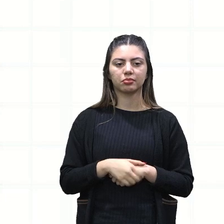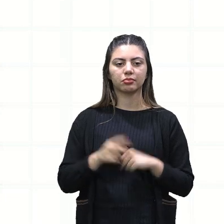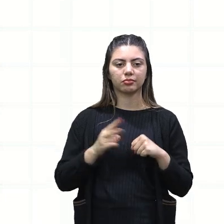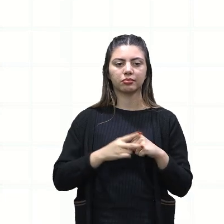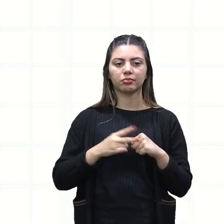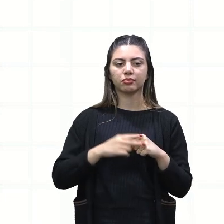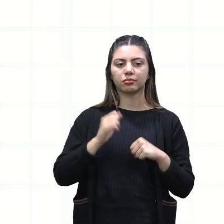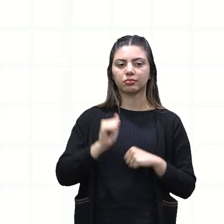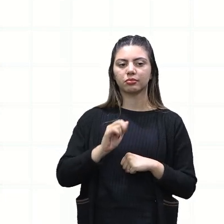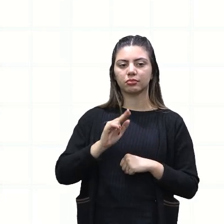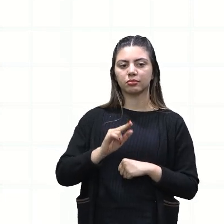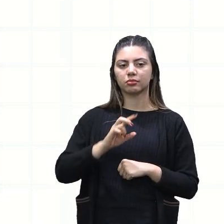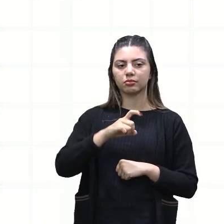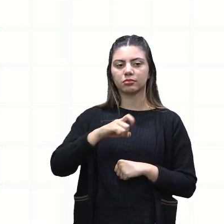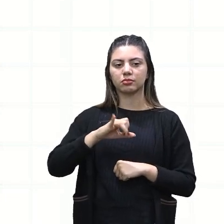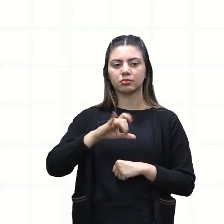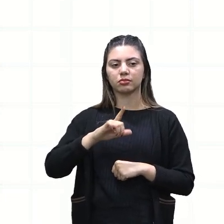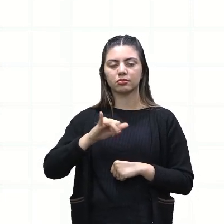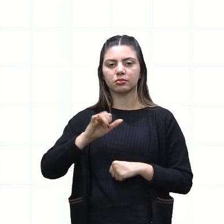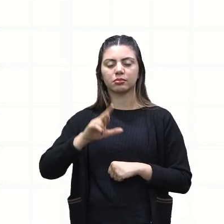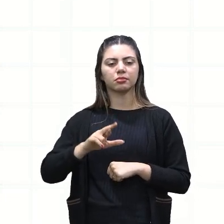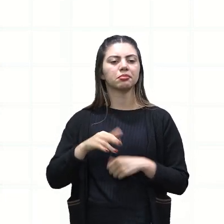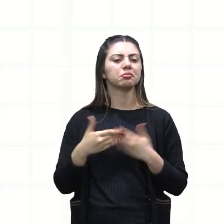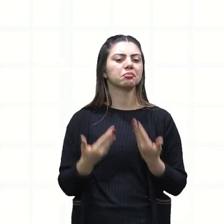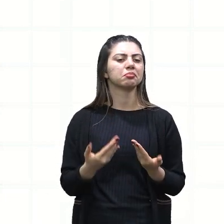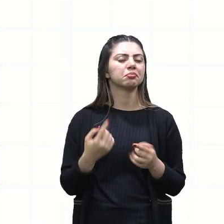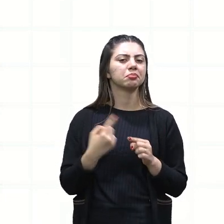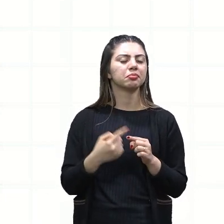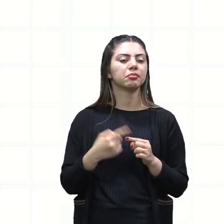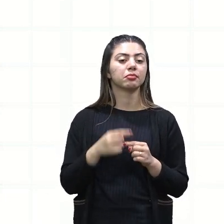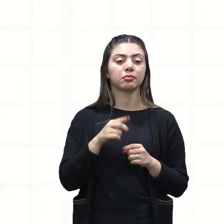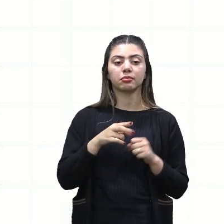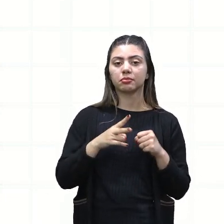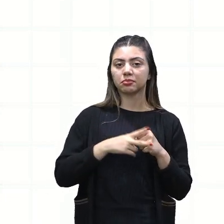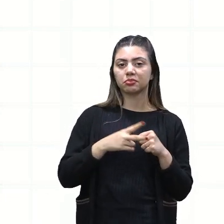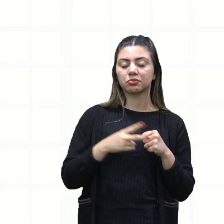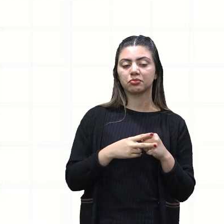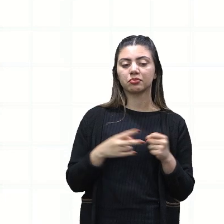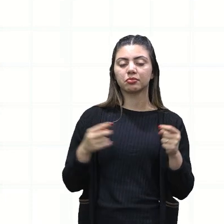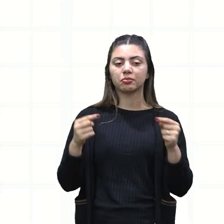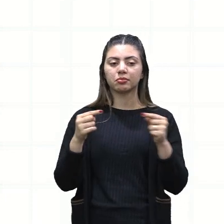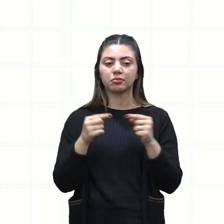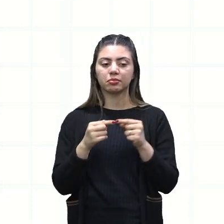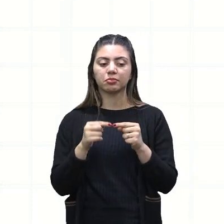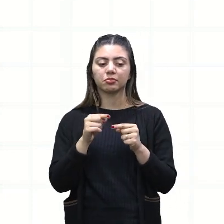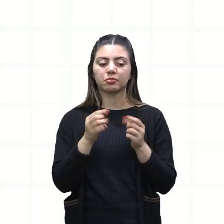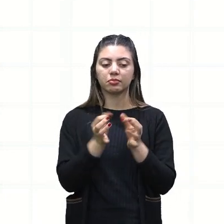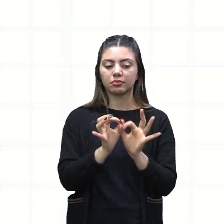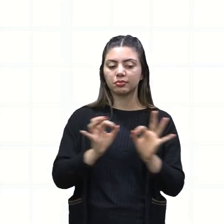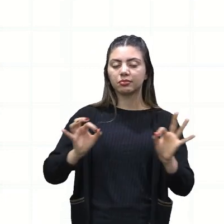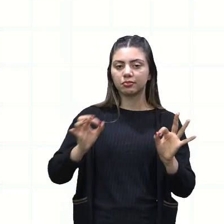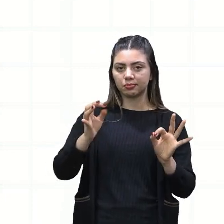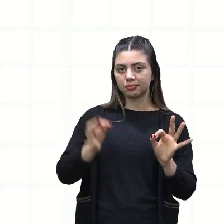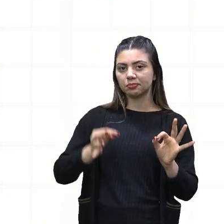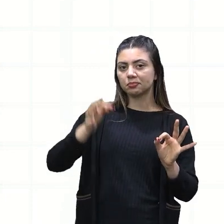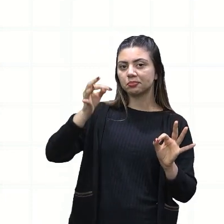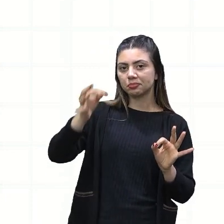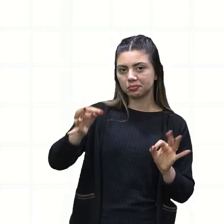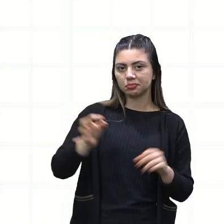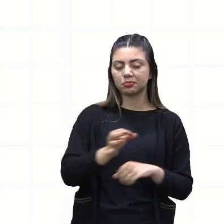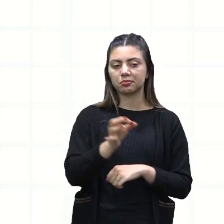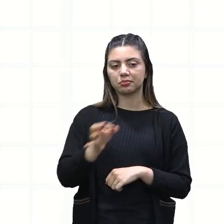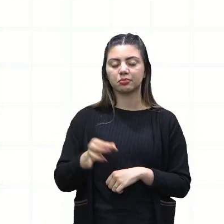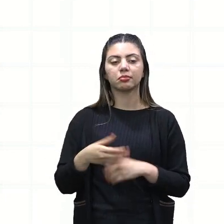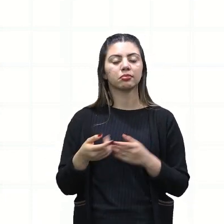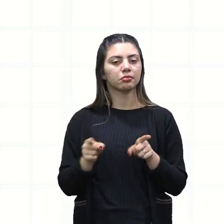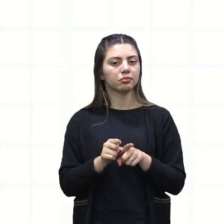auxiliar. Então, para que ele vai me auxiliar? Ele vai indicar que essa frase está no futuro e